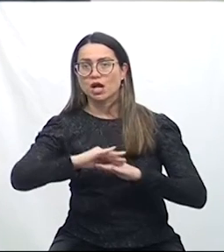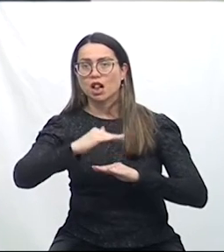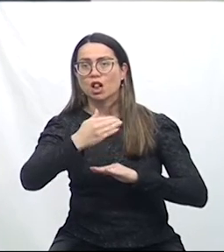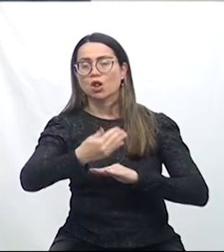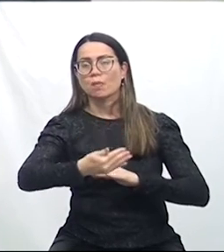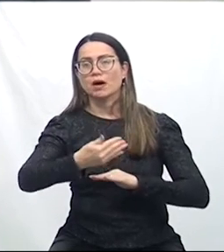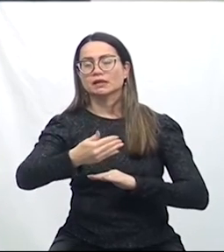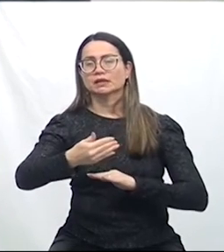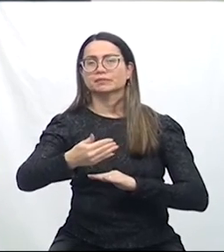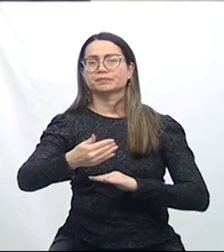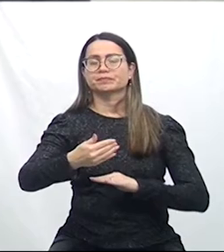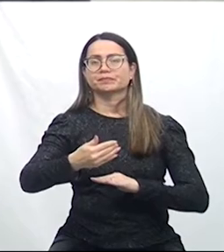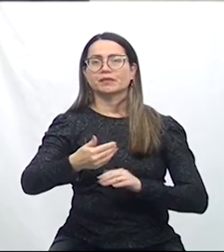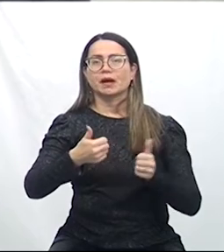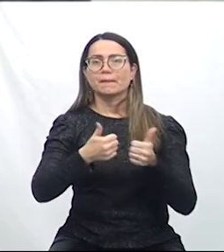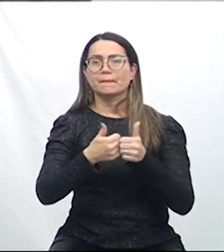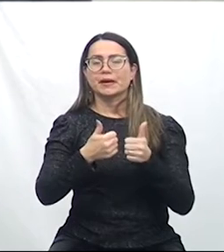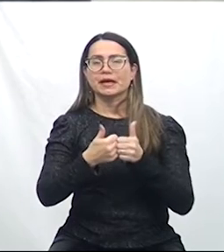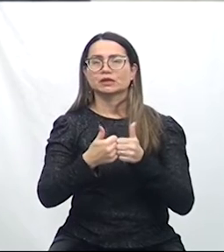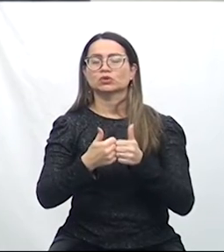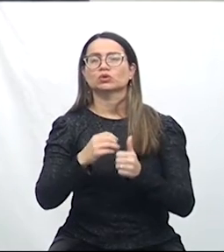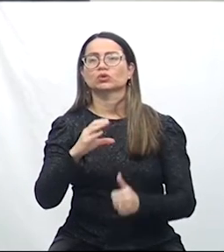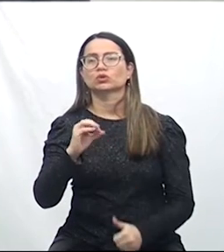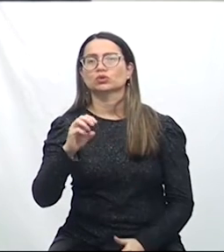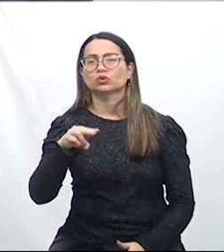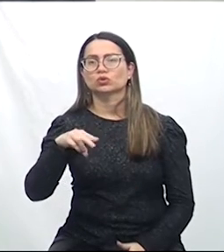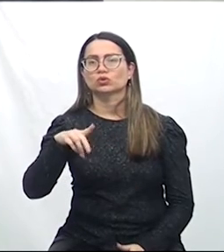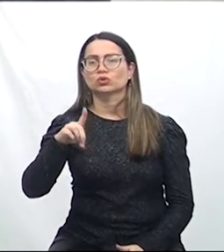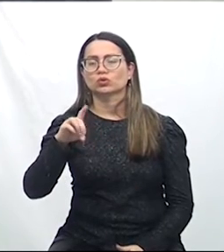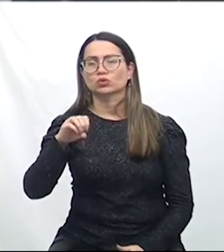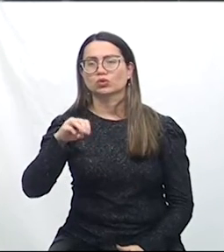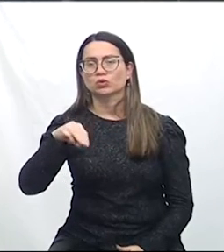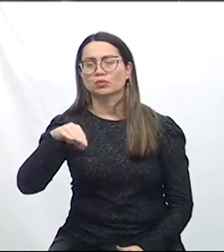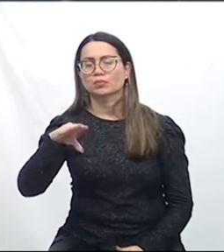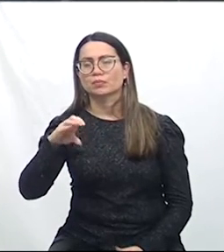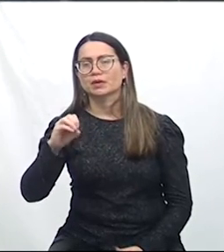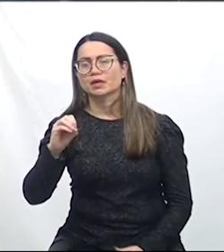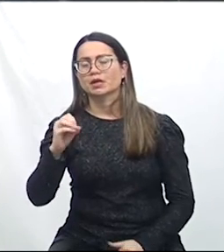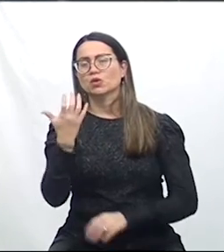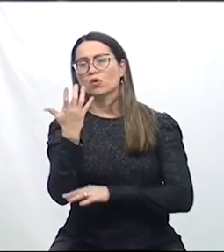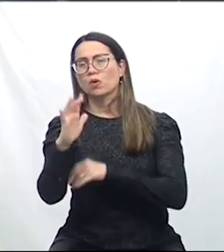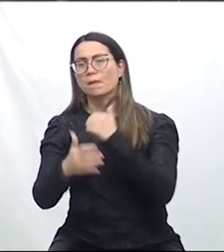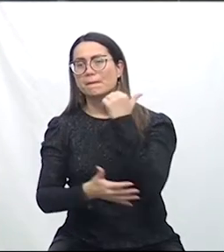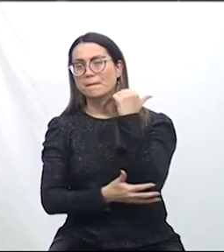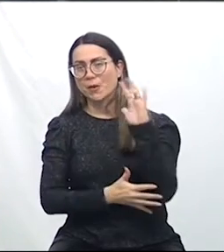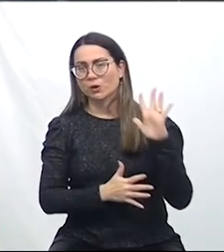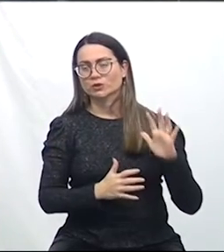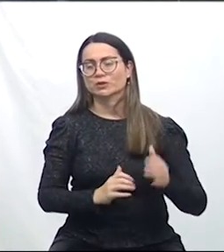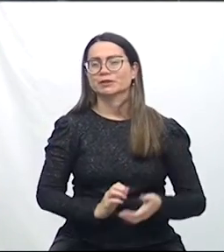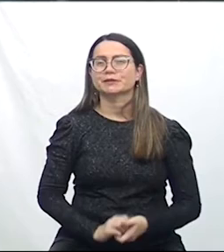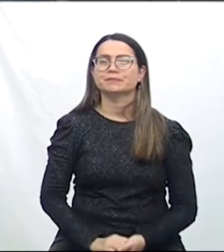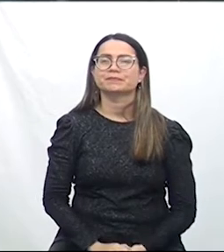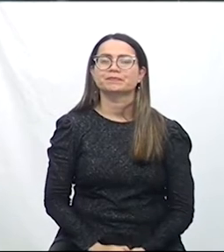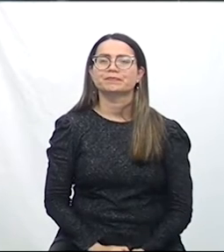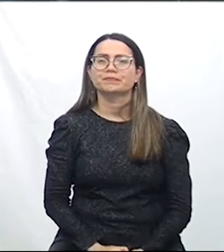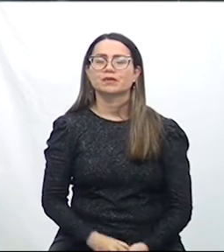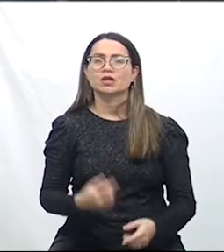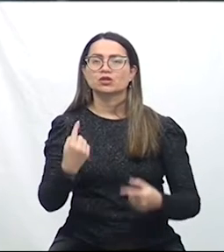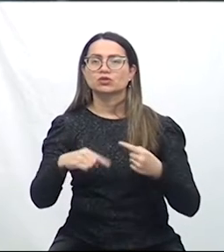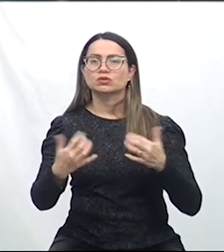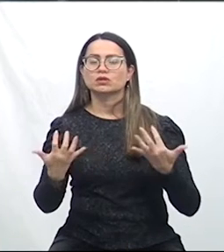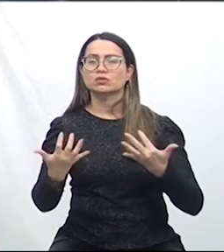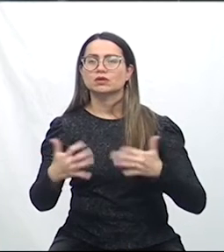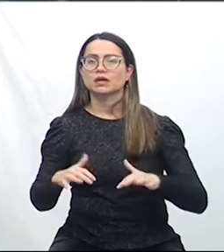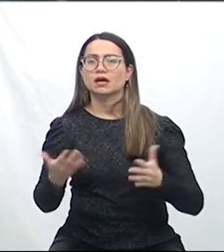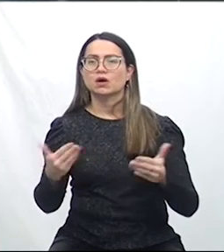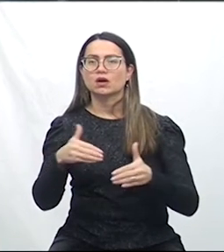na extensão do condomínio Bosque de Santa Clara, bairro Imigrante. O requerimento está em discussão. Não havendo quem queira discutir, está em votação. Os